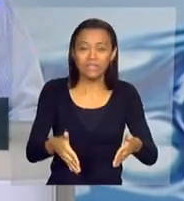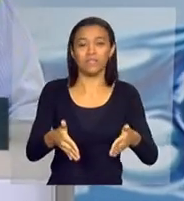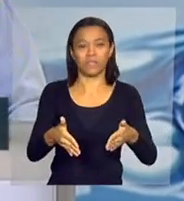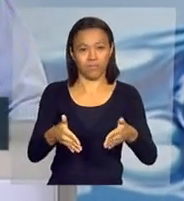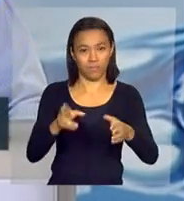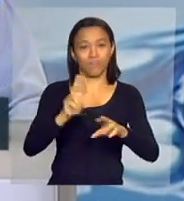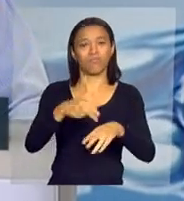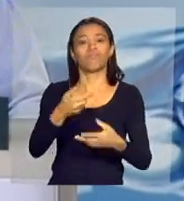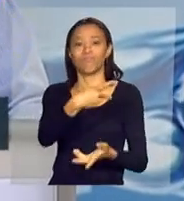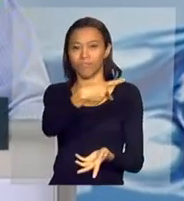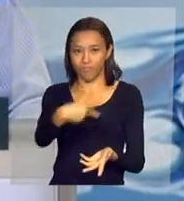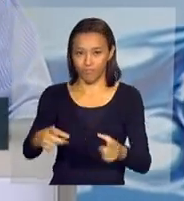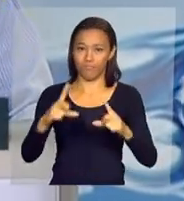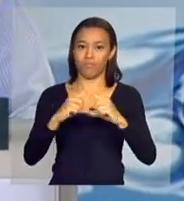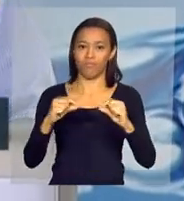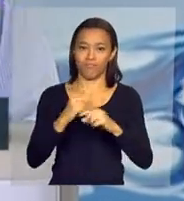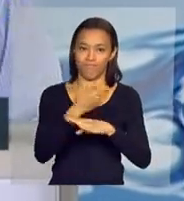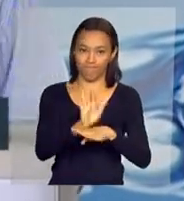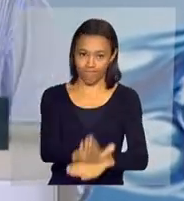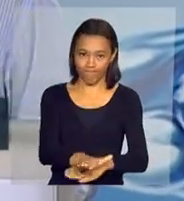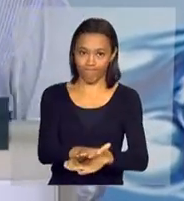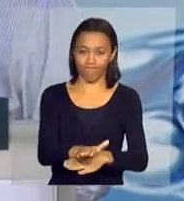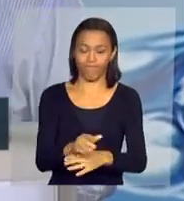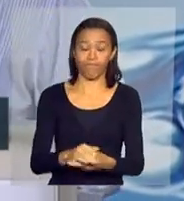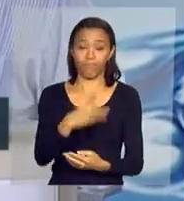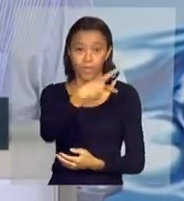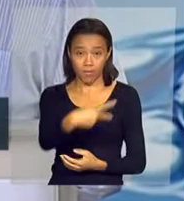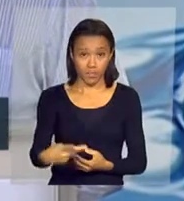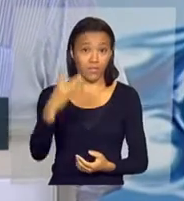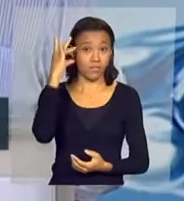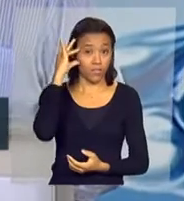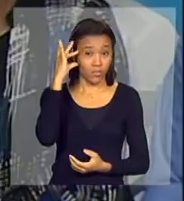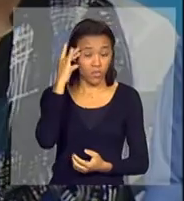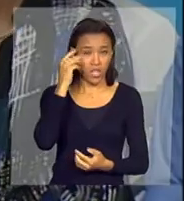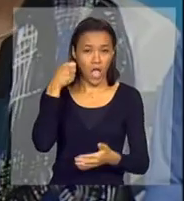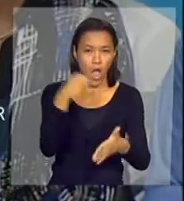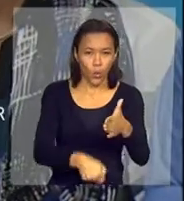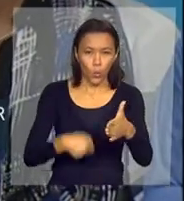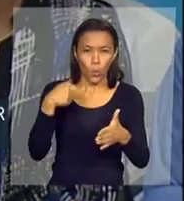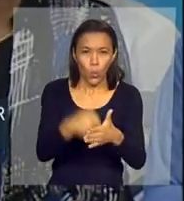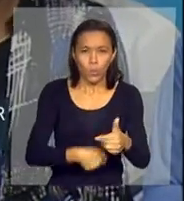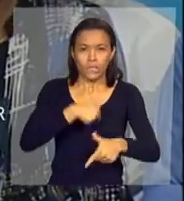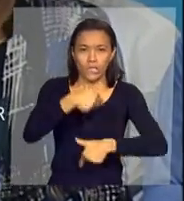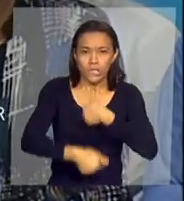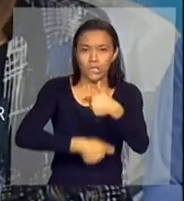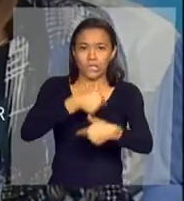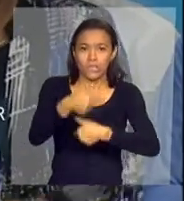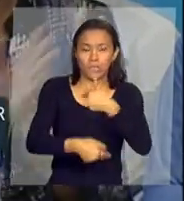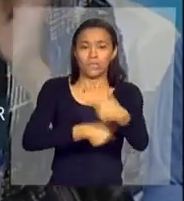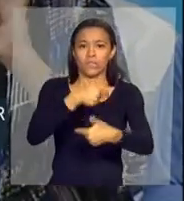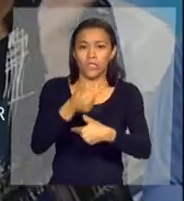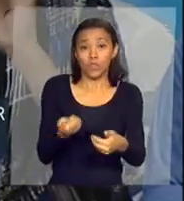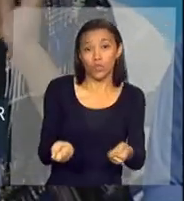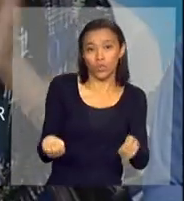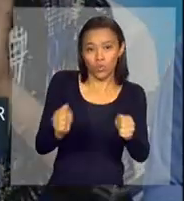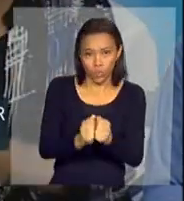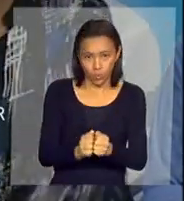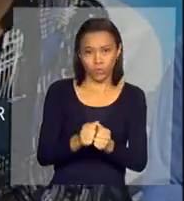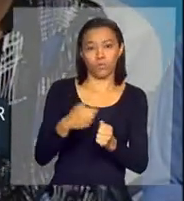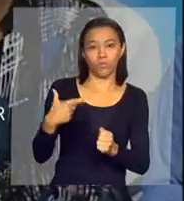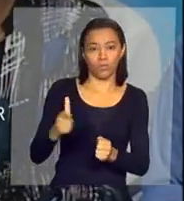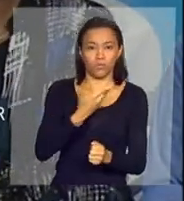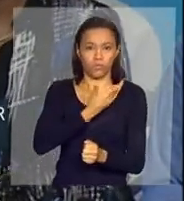da União. Presidente Dilma, na luta que encabeço ao lado dos nossos